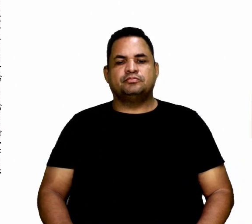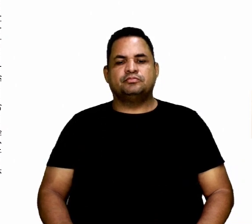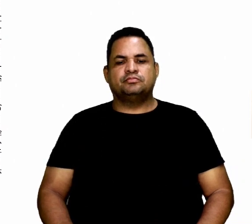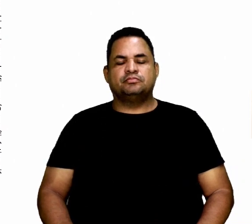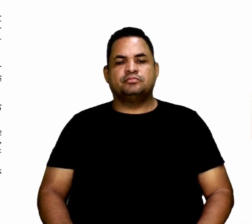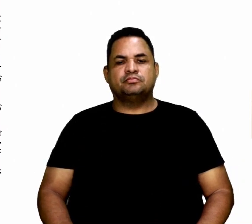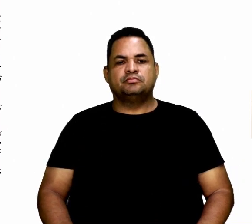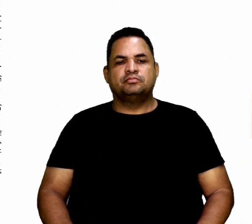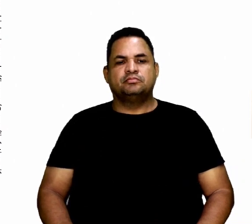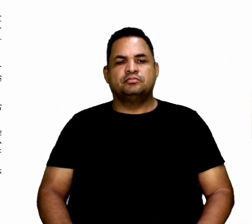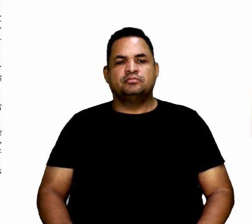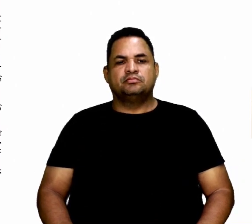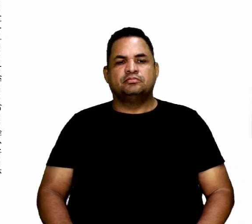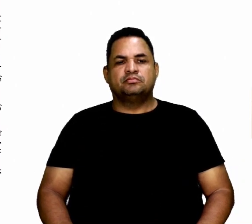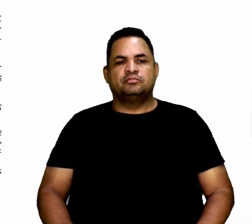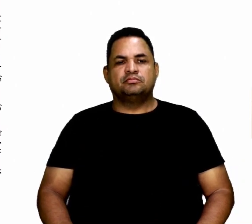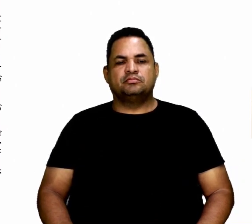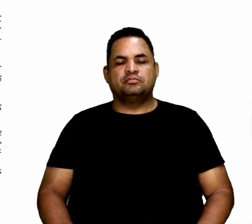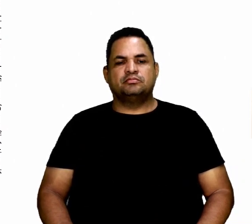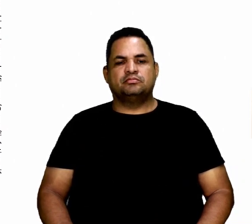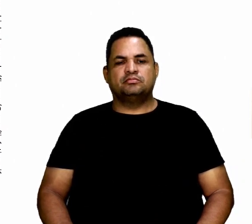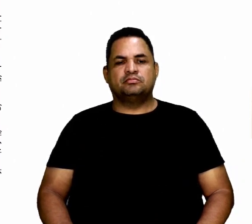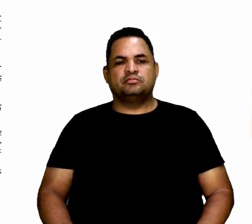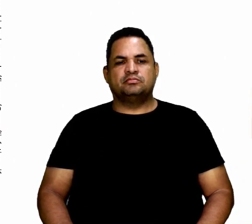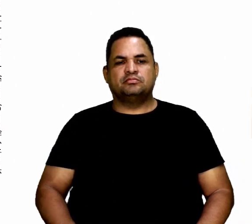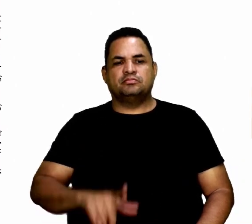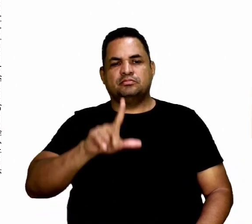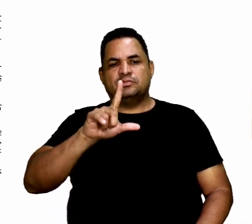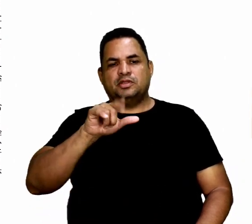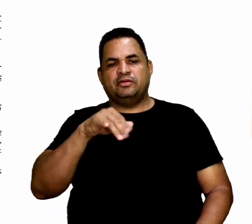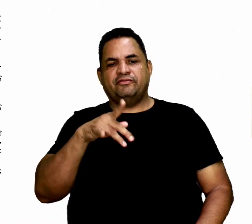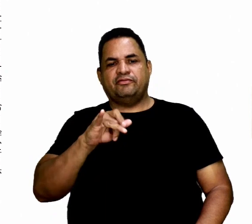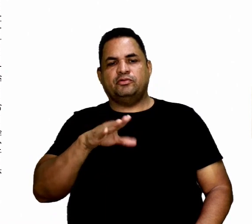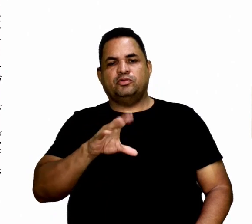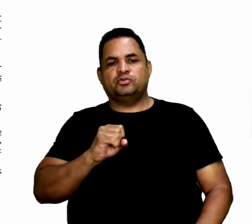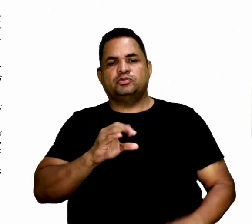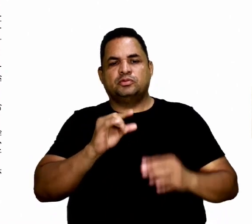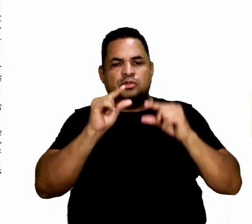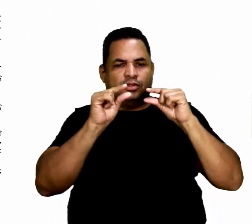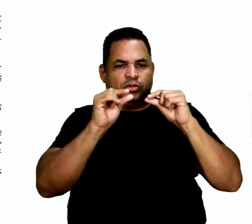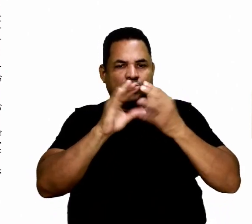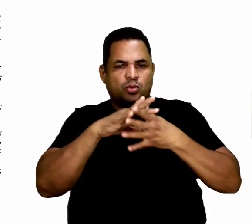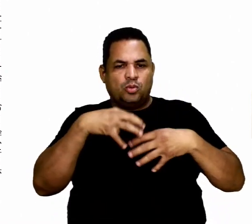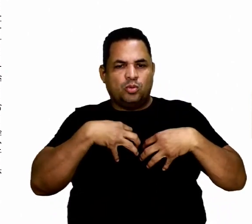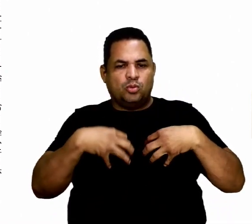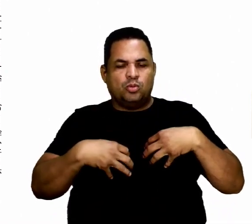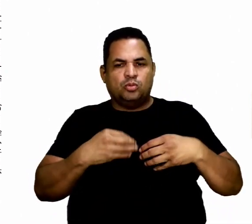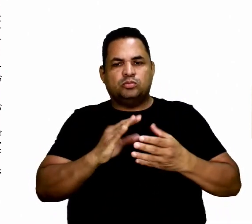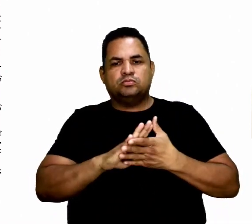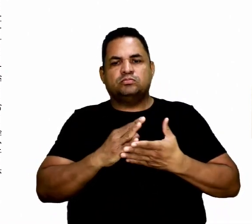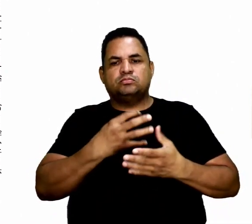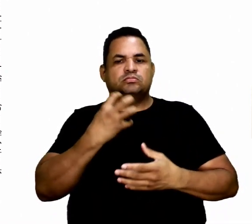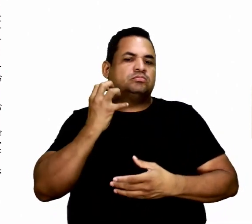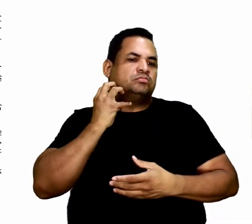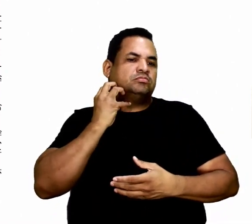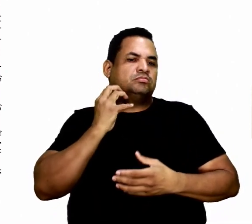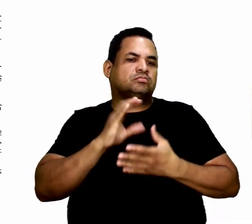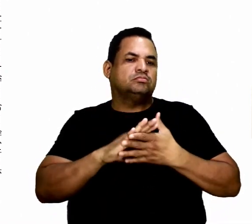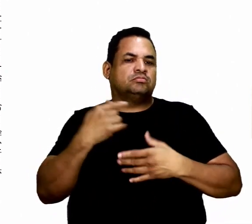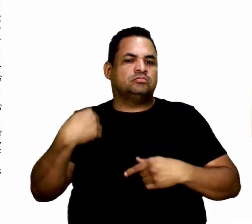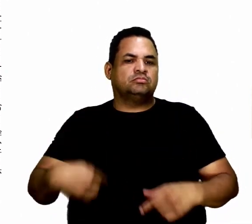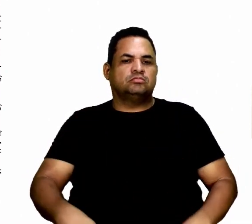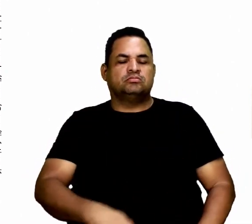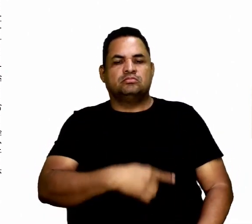E os linfonodos? Falei, são professor. Pequenos órgãos globulares, glândulas, situados ao longo da